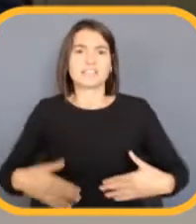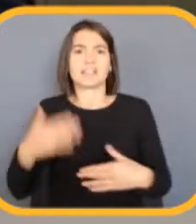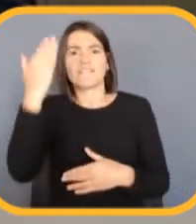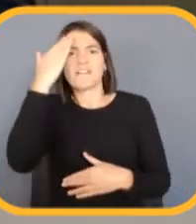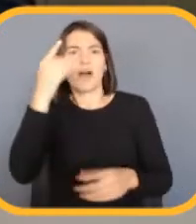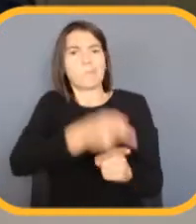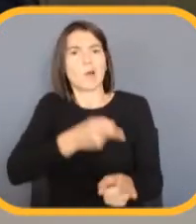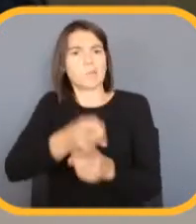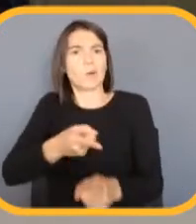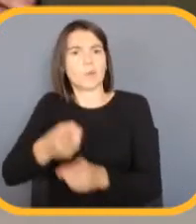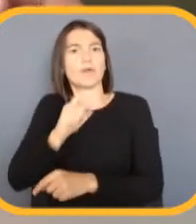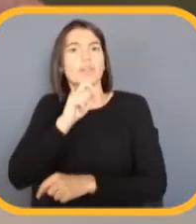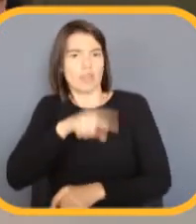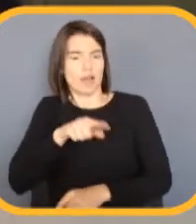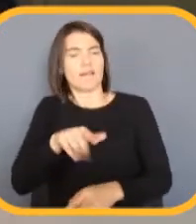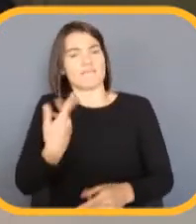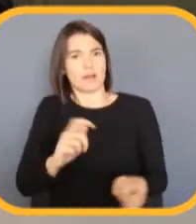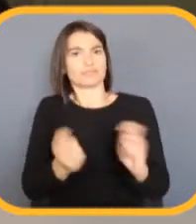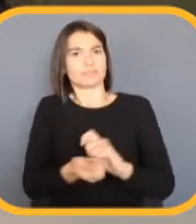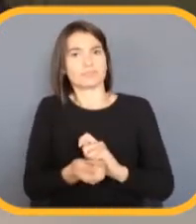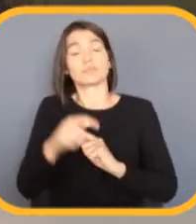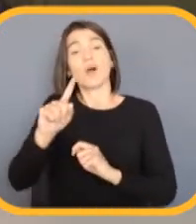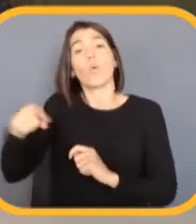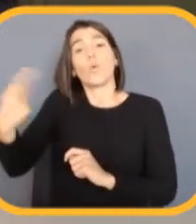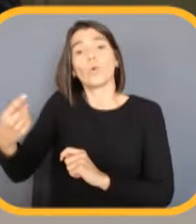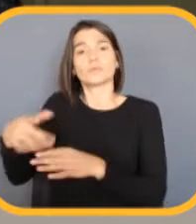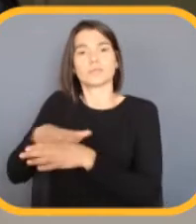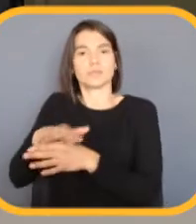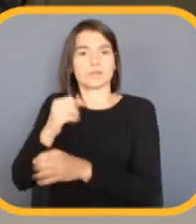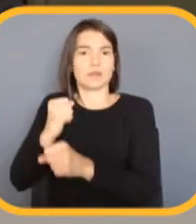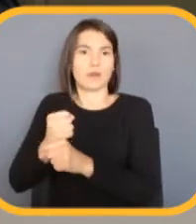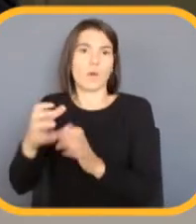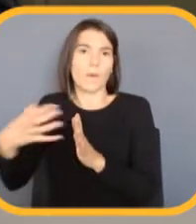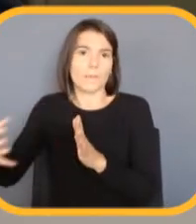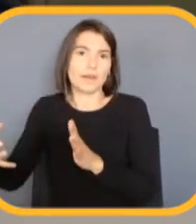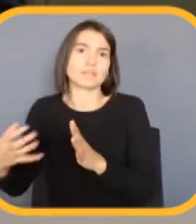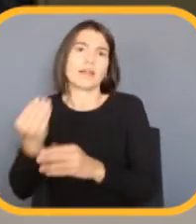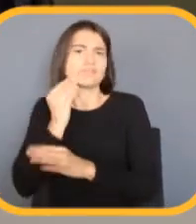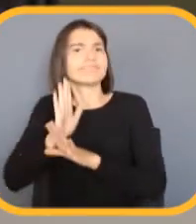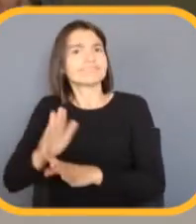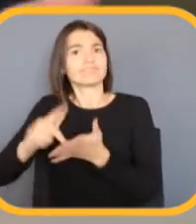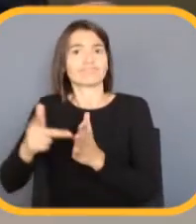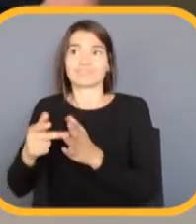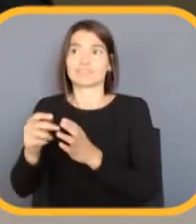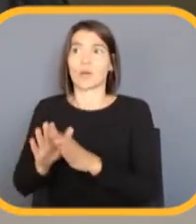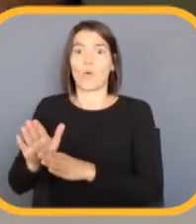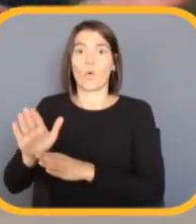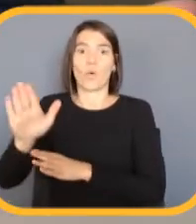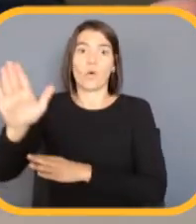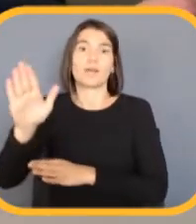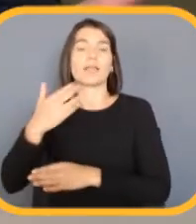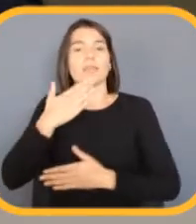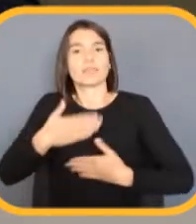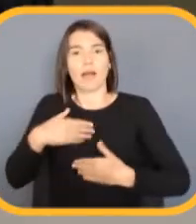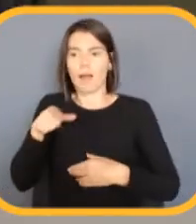físicas e previsíveis, mas, obviamente, há também toda uma gama de outras tarefas um pouco mais complexas e cada vez é mais assim, à medida que a